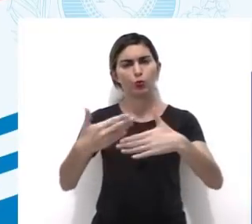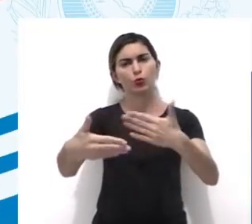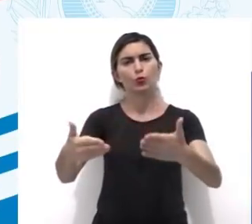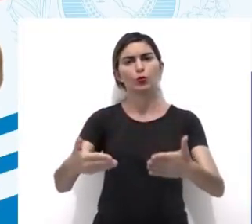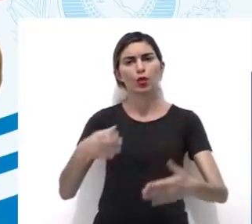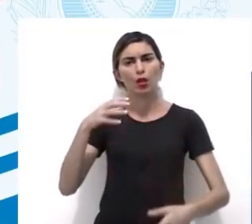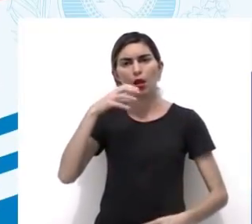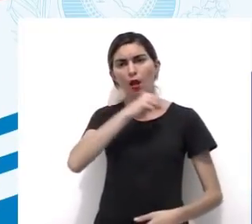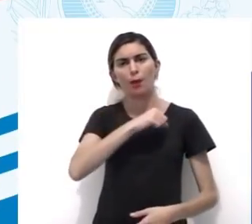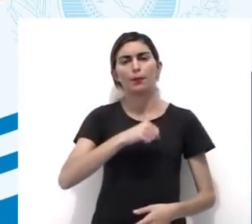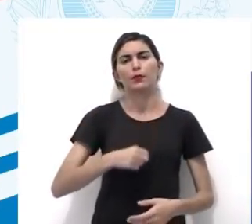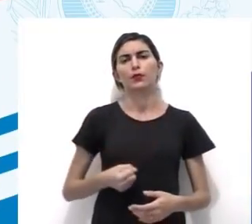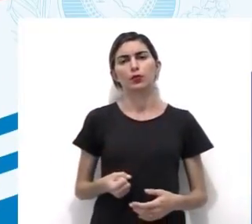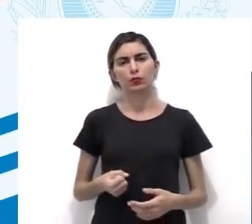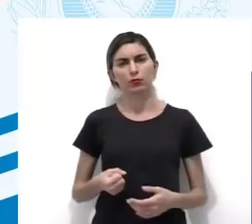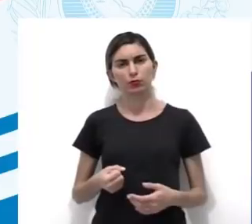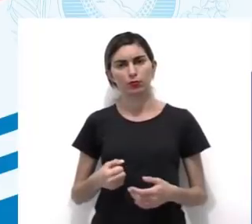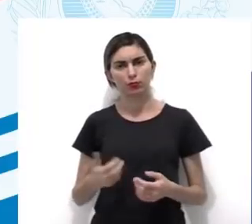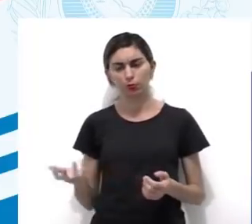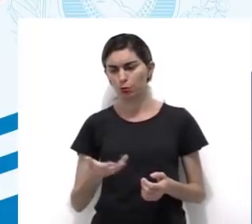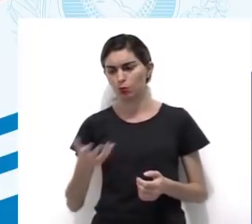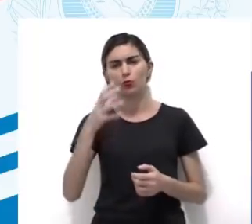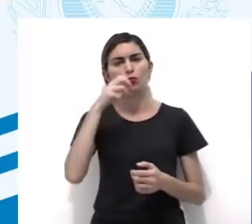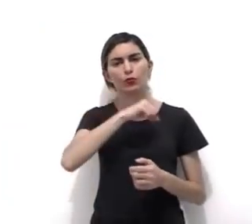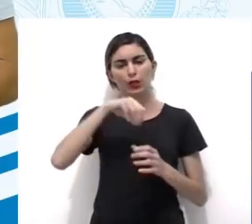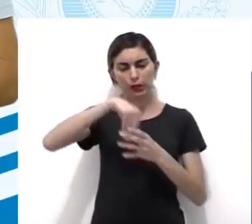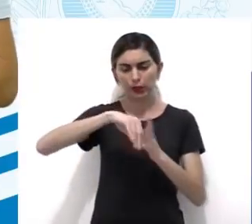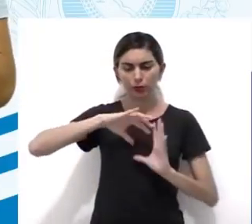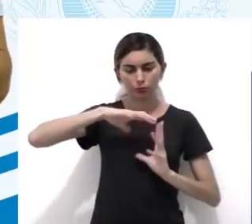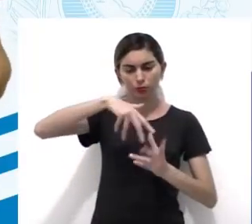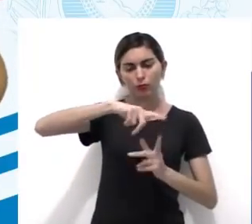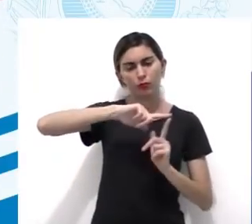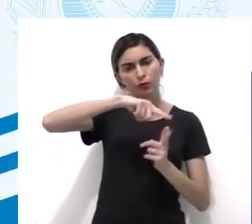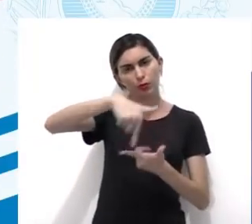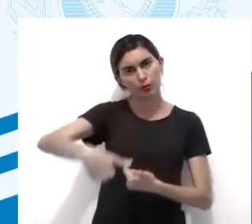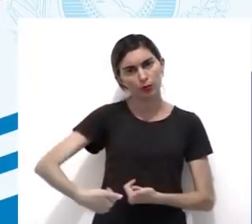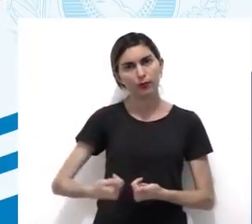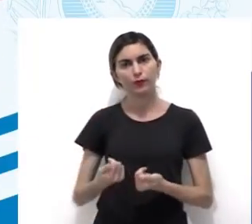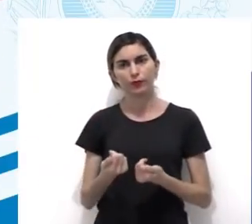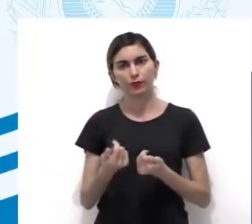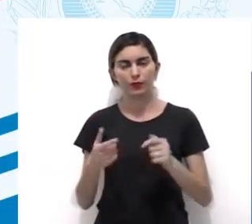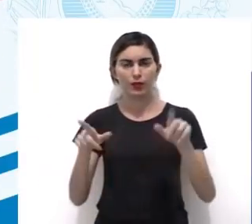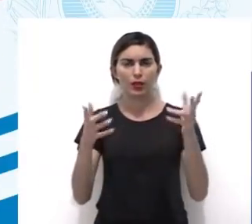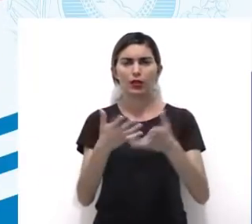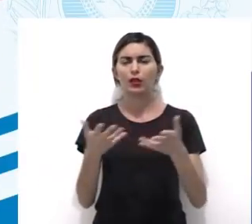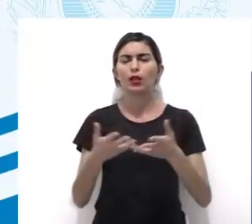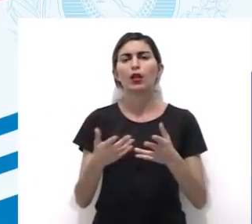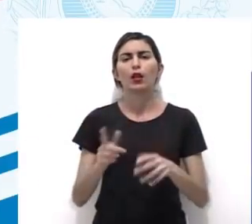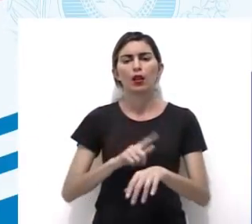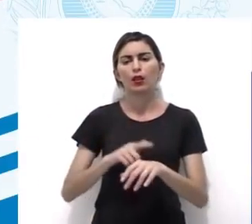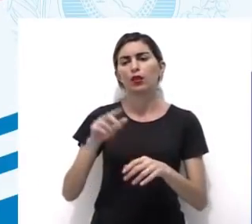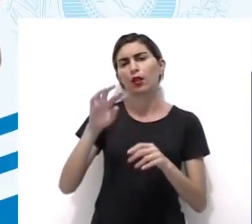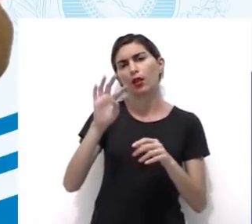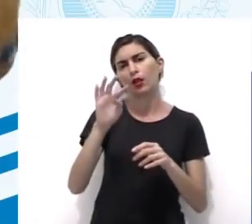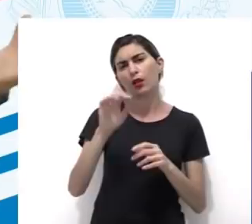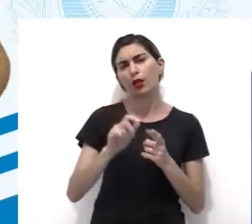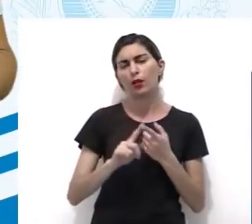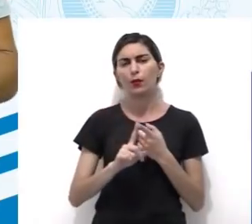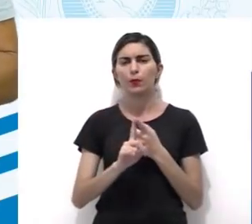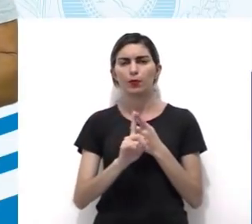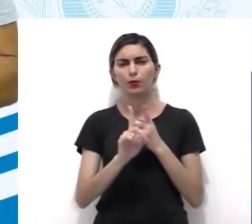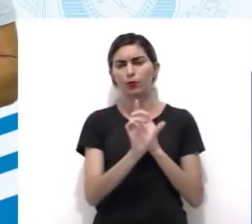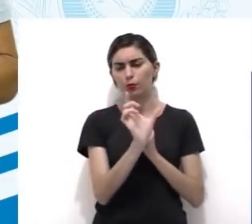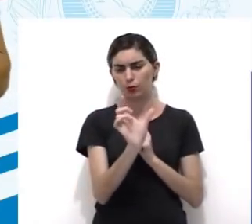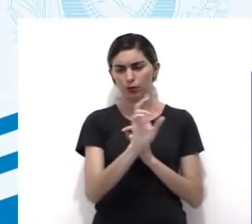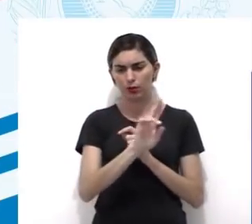de um processo mais eficiente dentro desse processo global. E aí a gente vem ao termo da aldeia global, não é? O termo aldeia, em